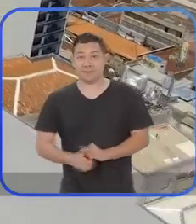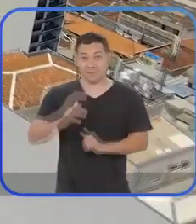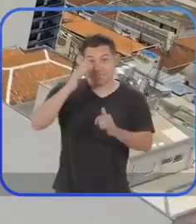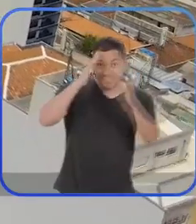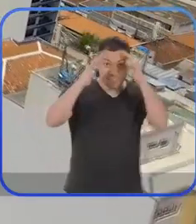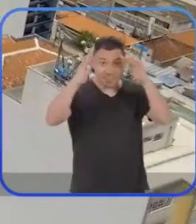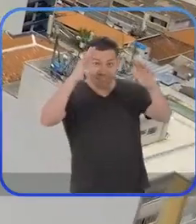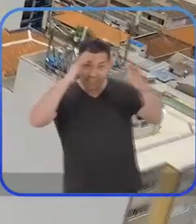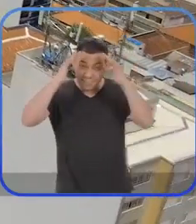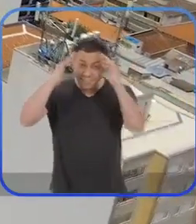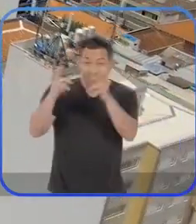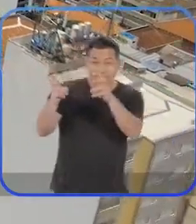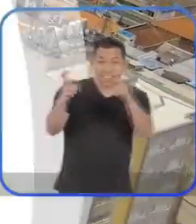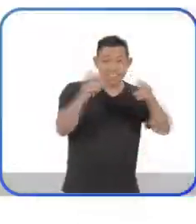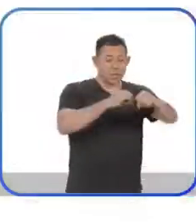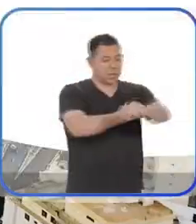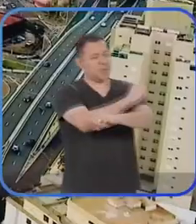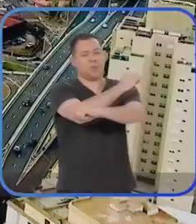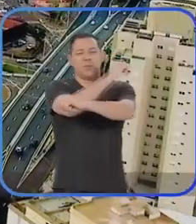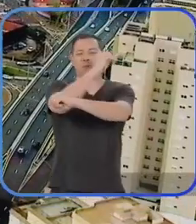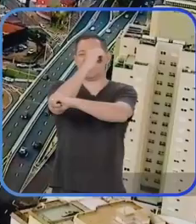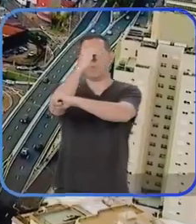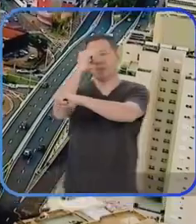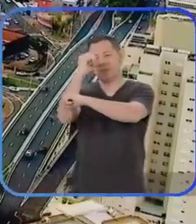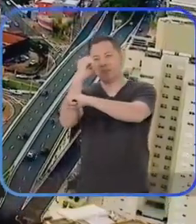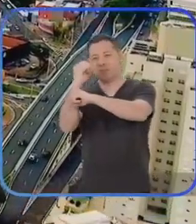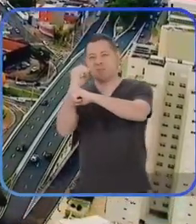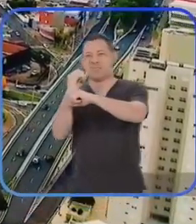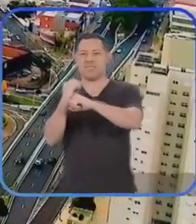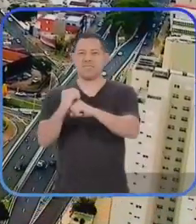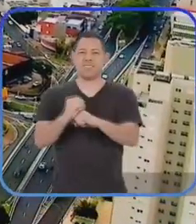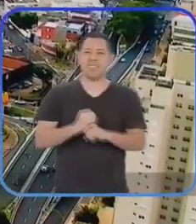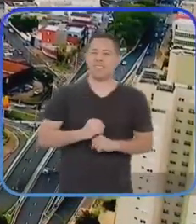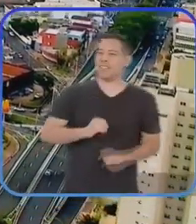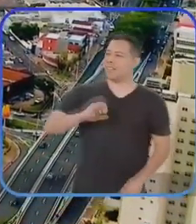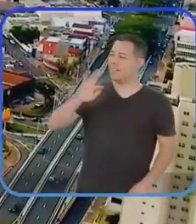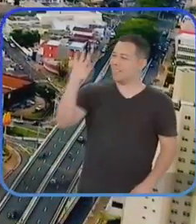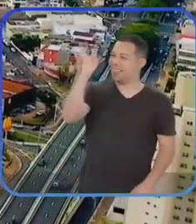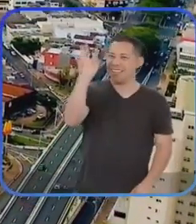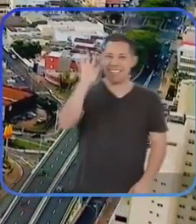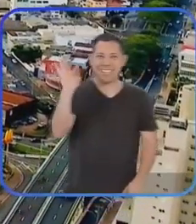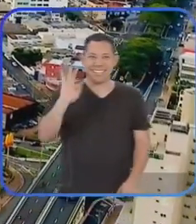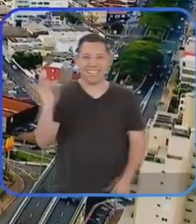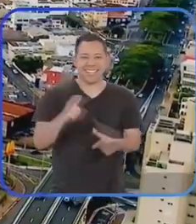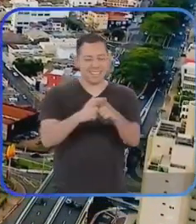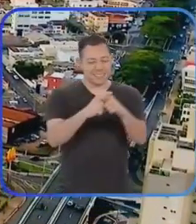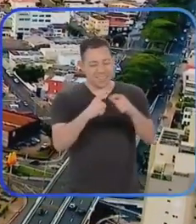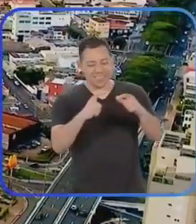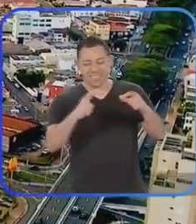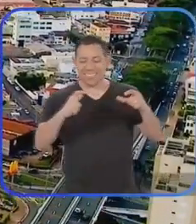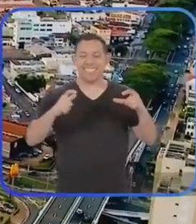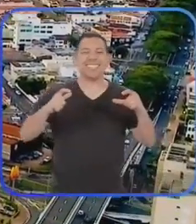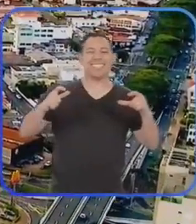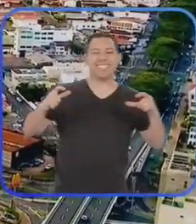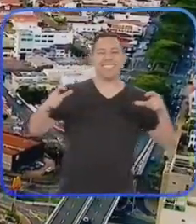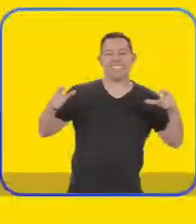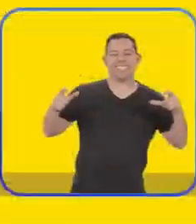Basta olhar pro lado, ao longe ou no horizonte, pra ver e sentir que Franca cresceu um